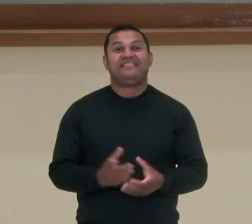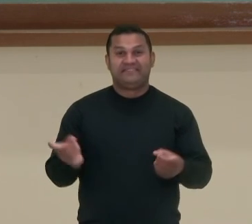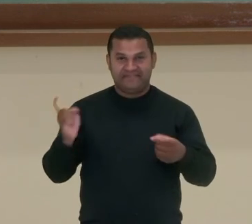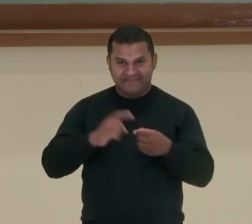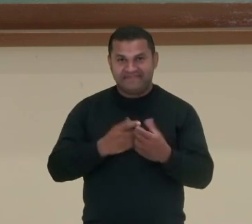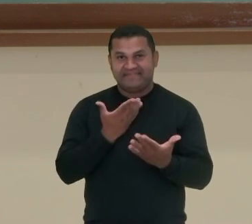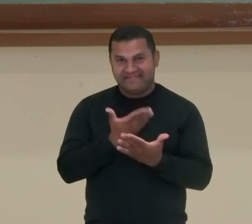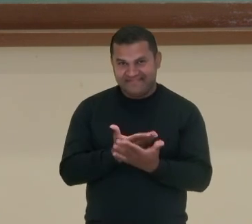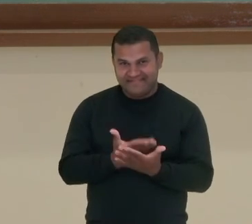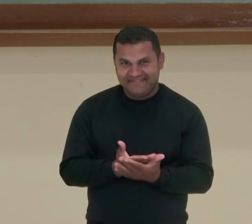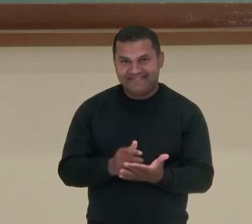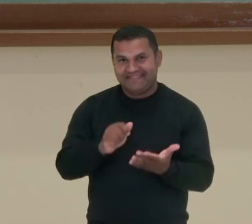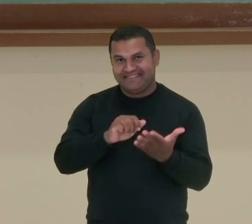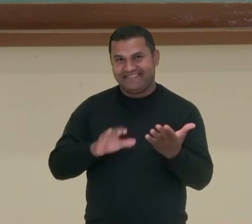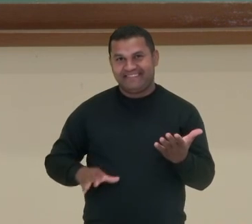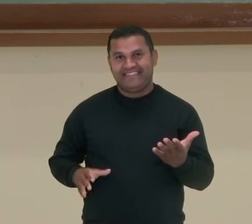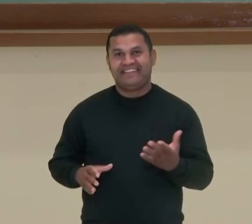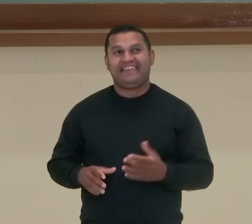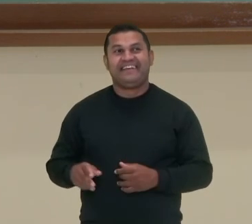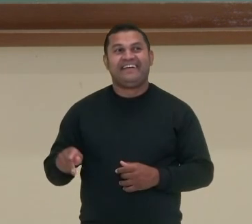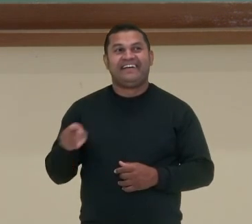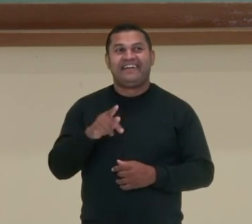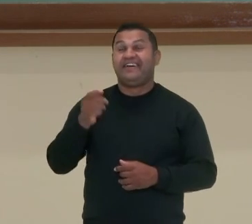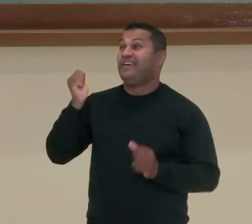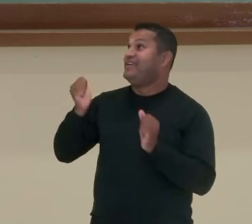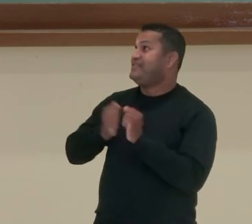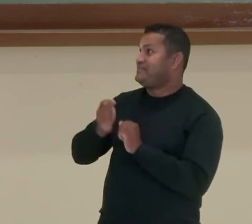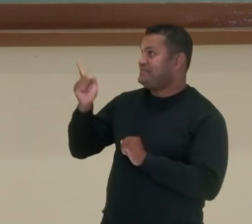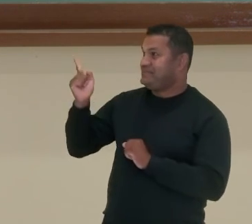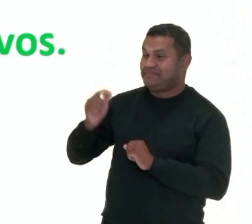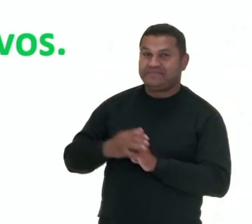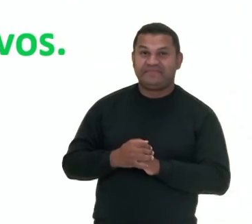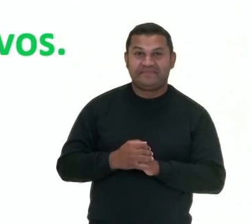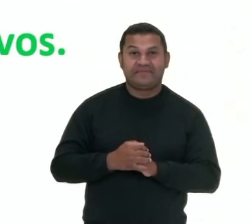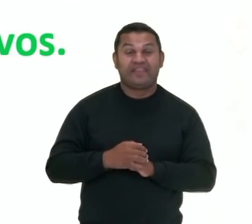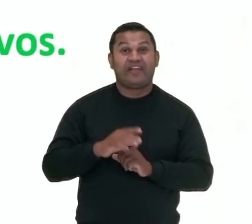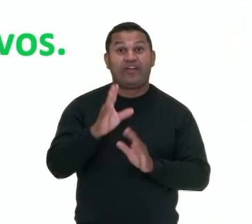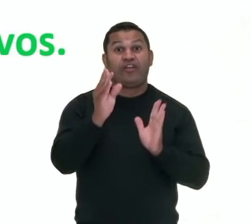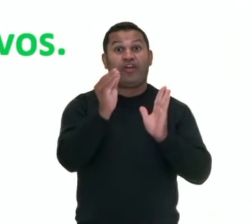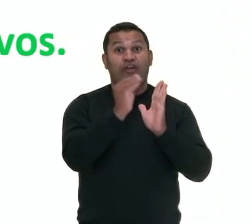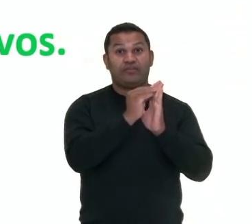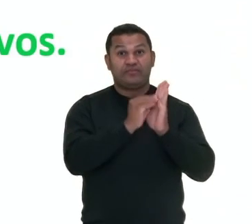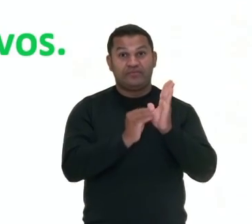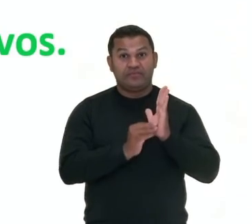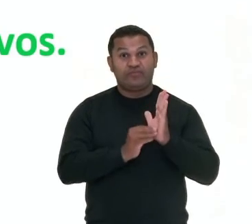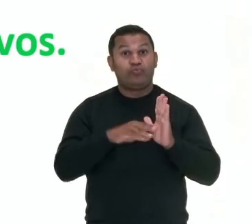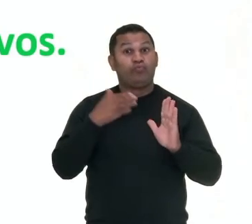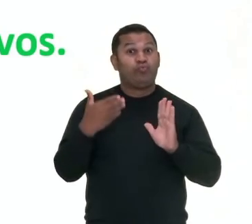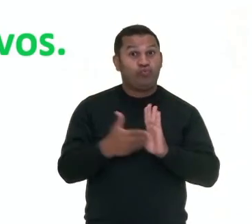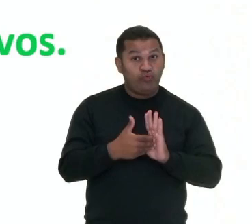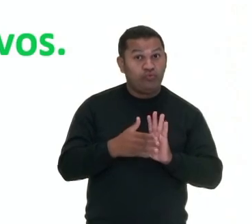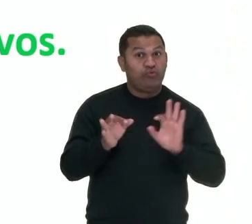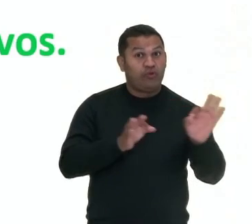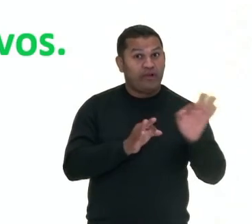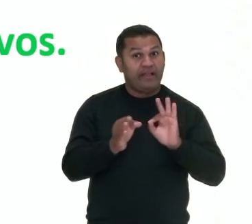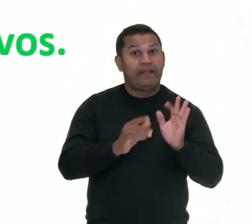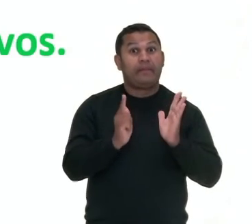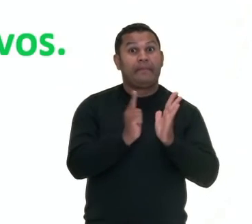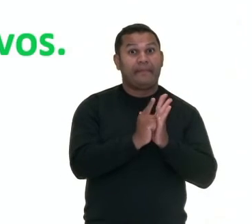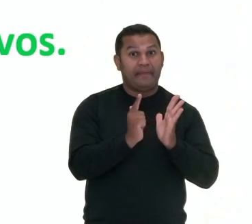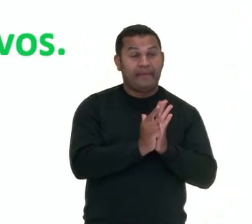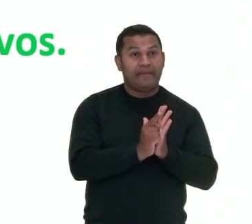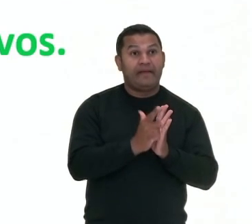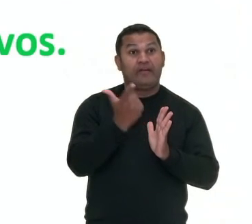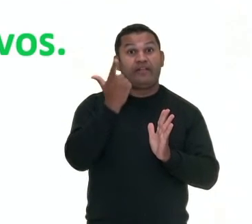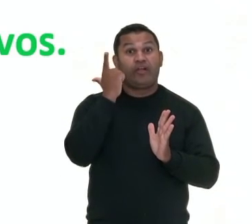Voltamos. Bora lá? Vamos corrigir essa? Professor Carlos e professor Roberto juntos aí. Coloque tudo no papel, defina bem as prioridades, use